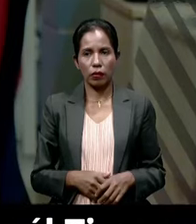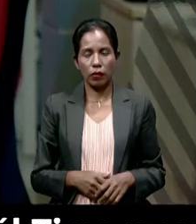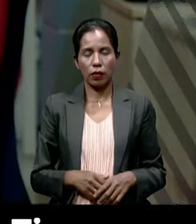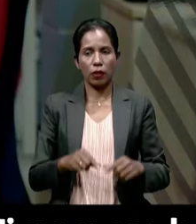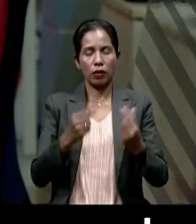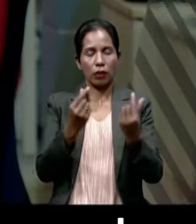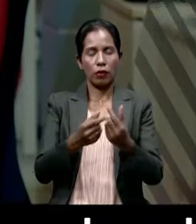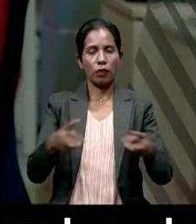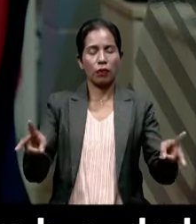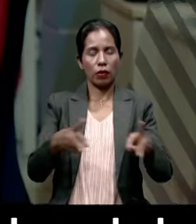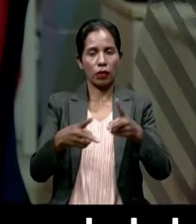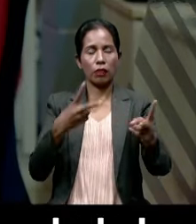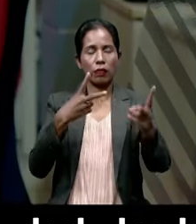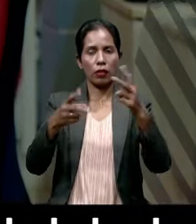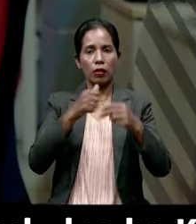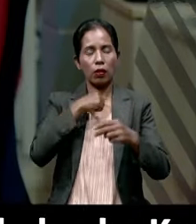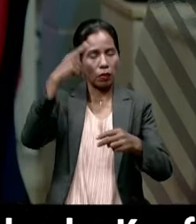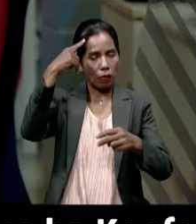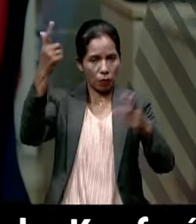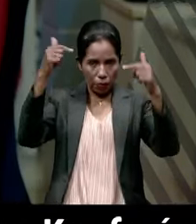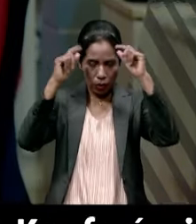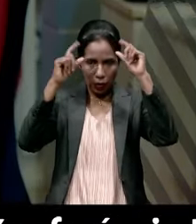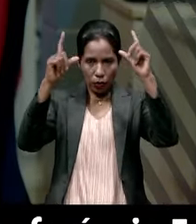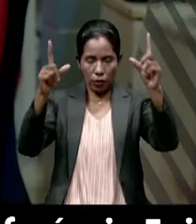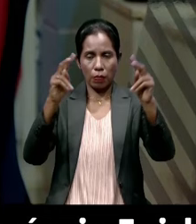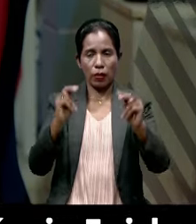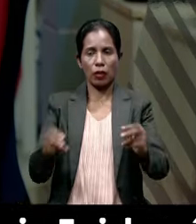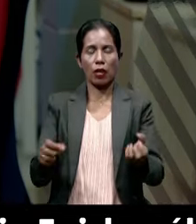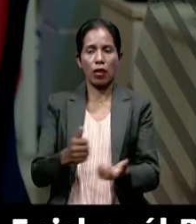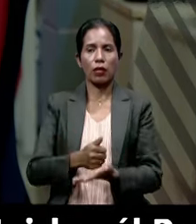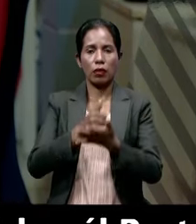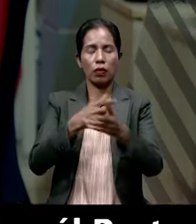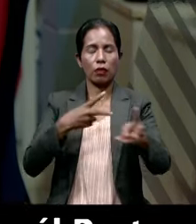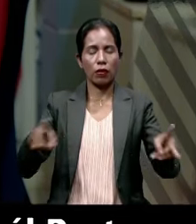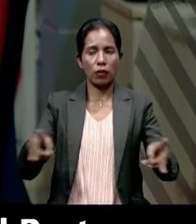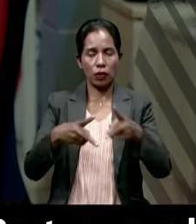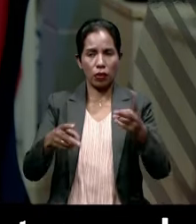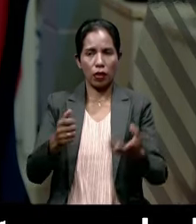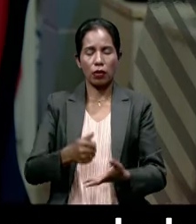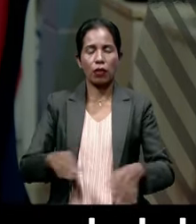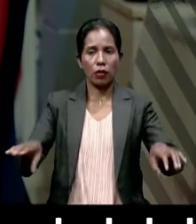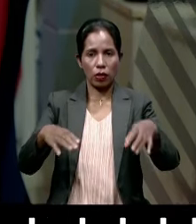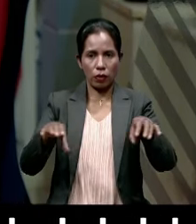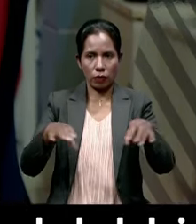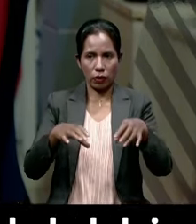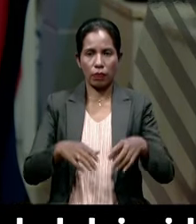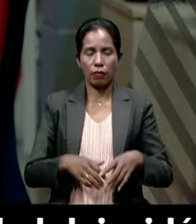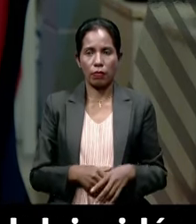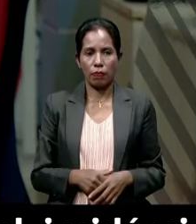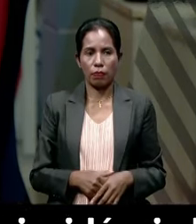Equipa voluntário visita Papa Francisco e Timor-Leste precisa de apoio voluntário síria ou de serviço.